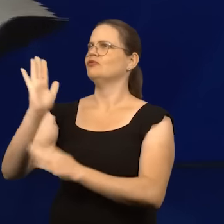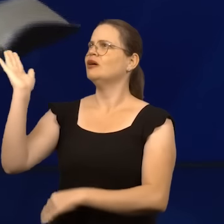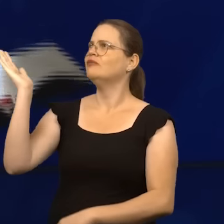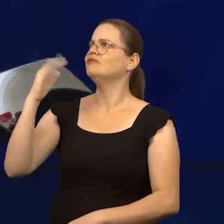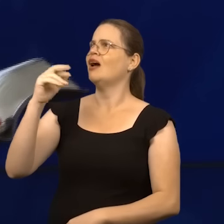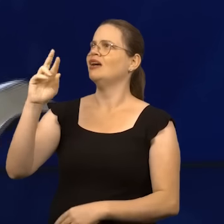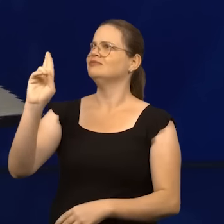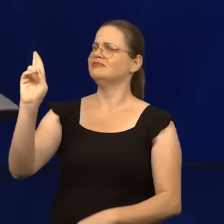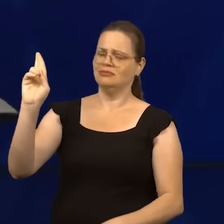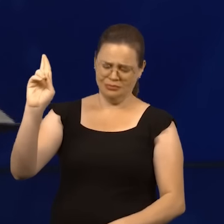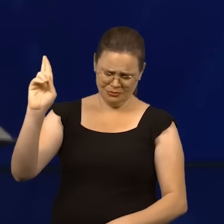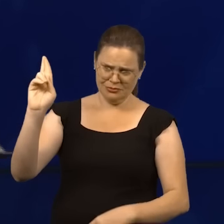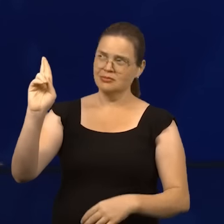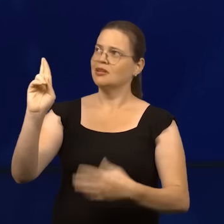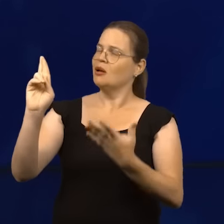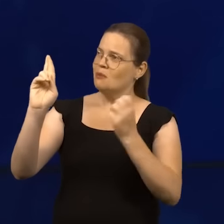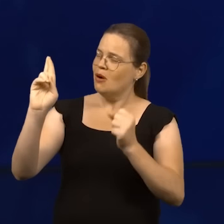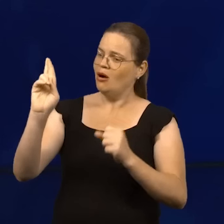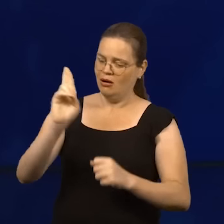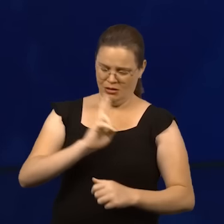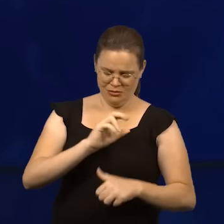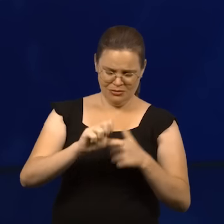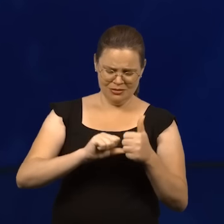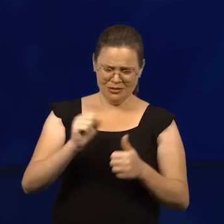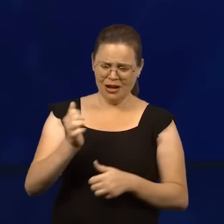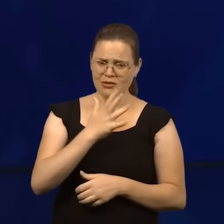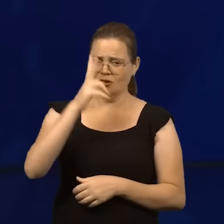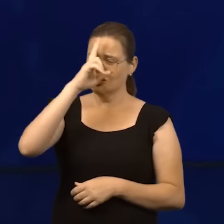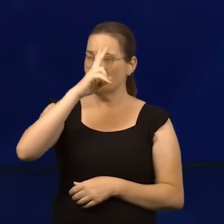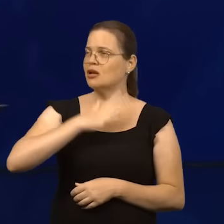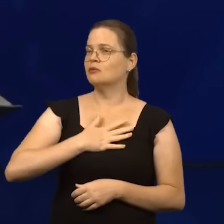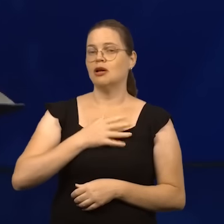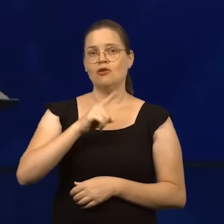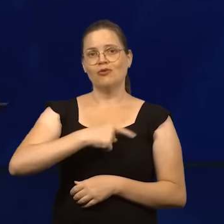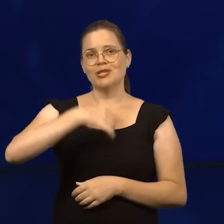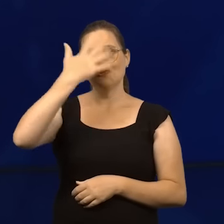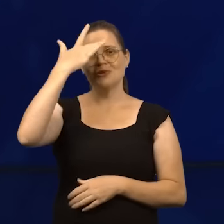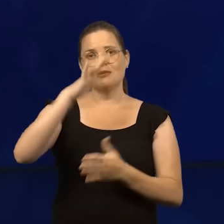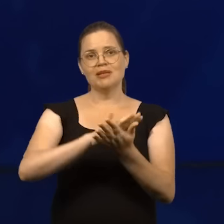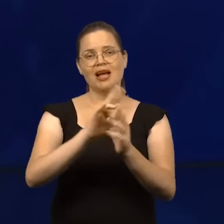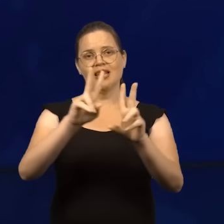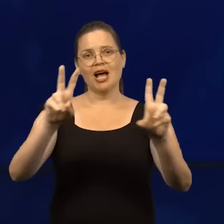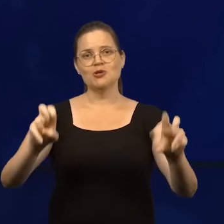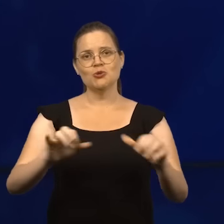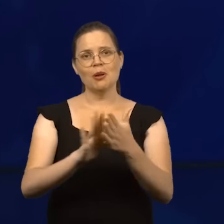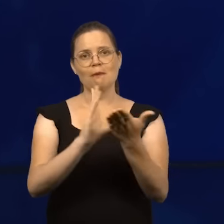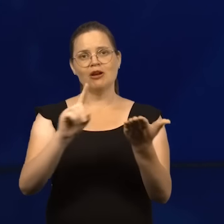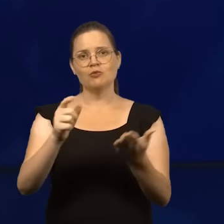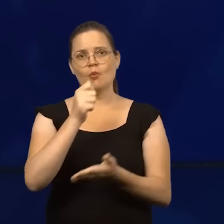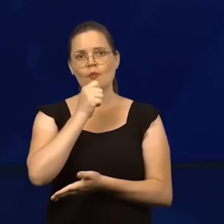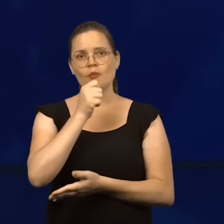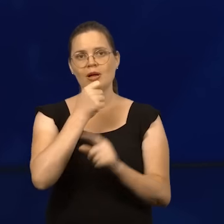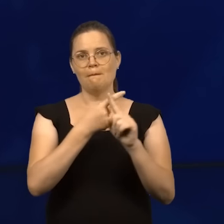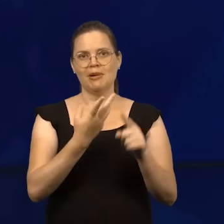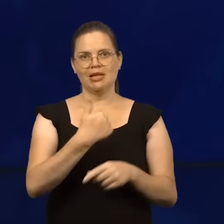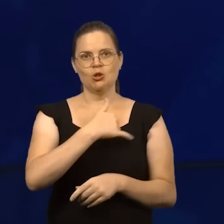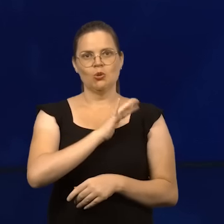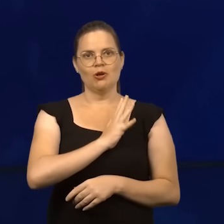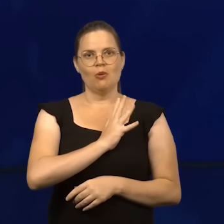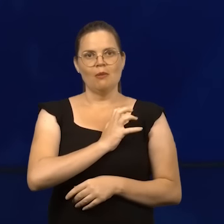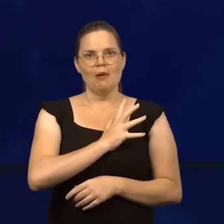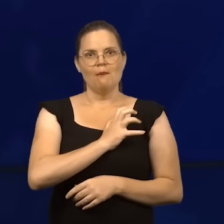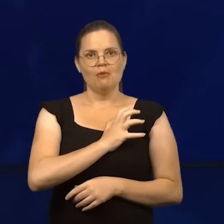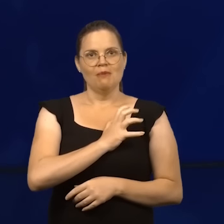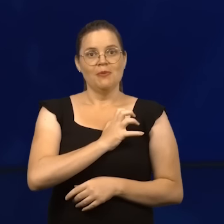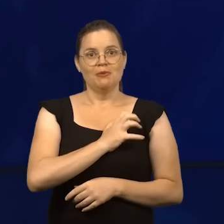tanta clareza sobre o que é a palavra, sobre o que é a salvação, mas algo estava acontecendo no coração daqueles homens. O coração